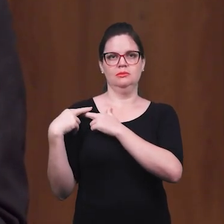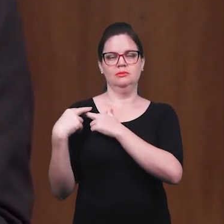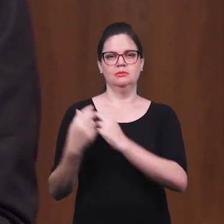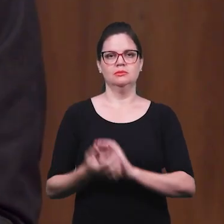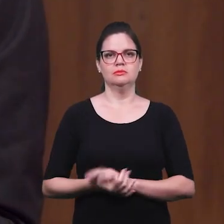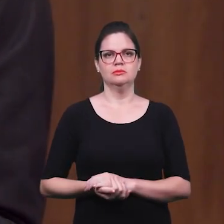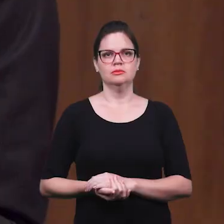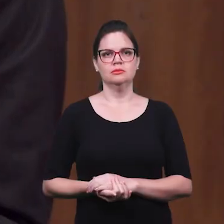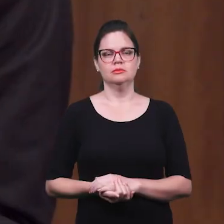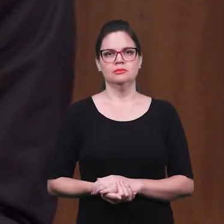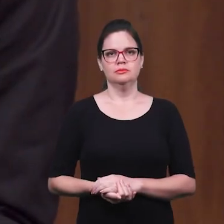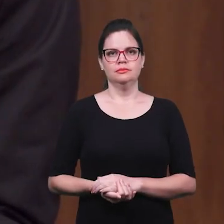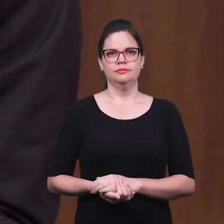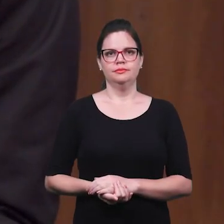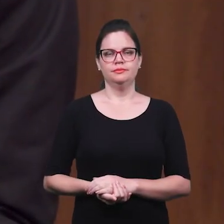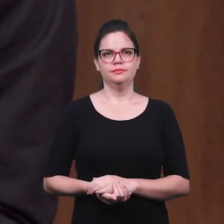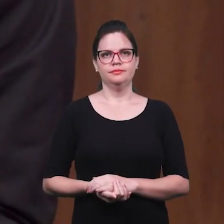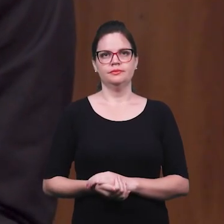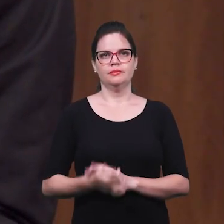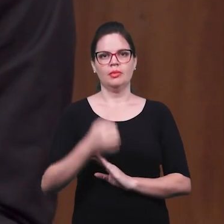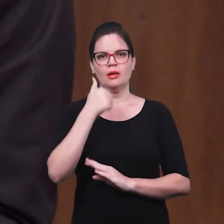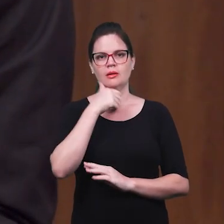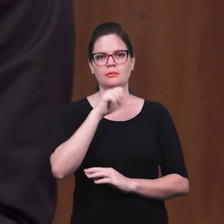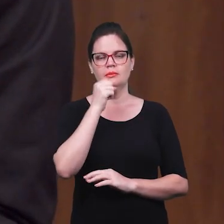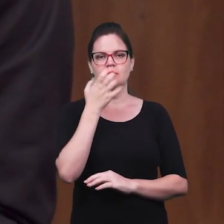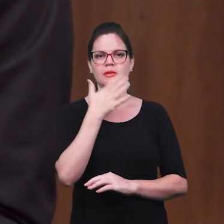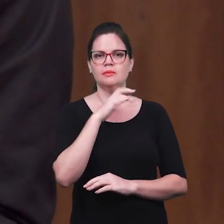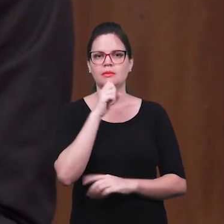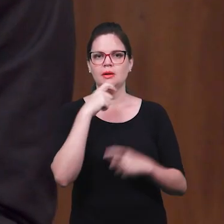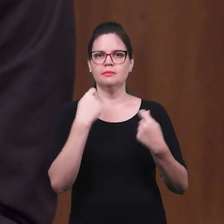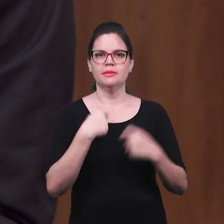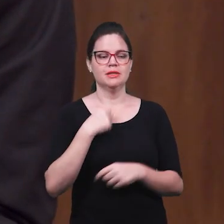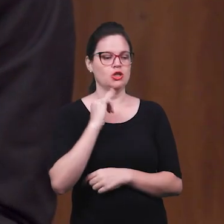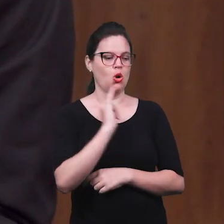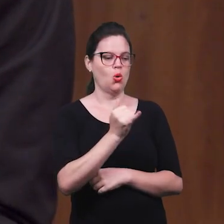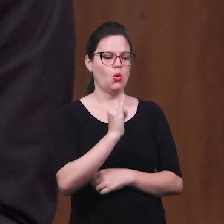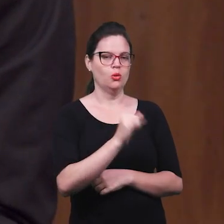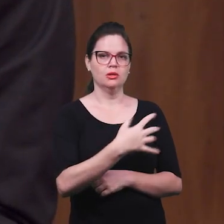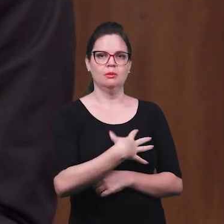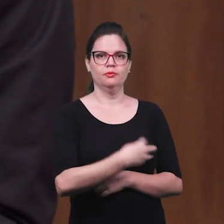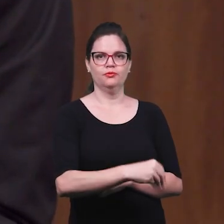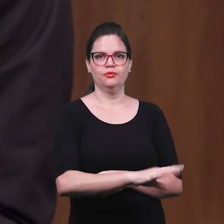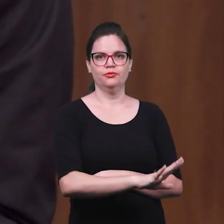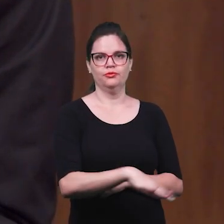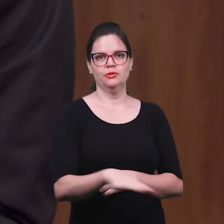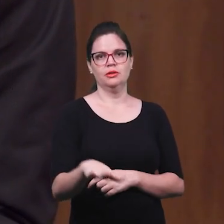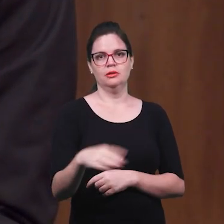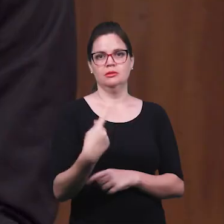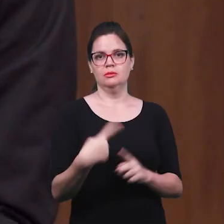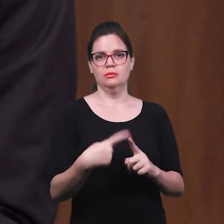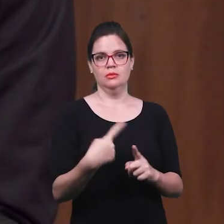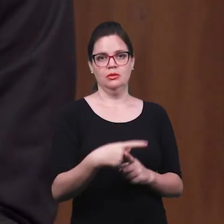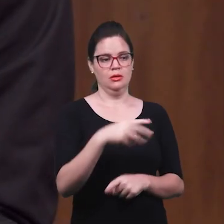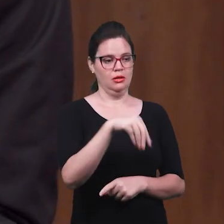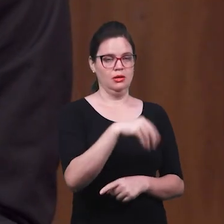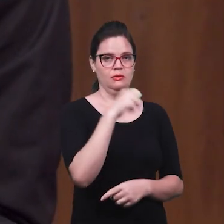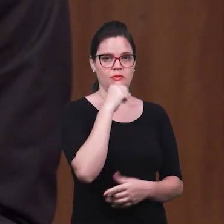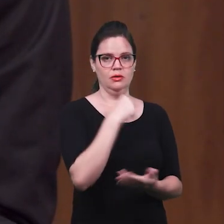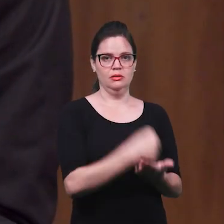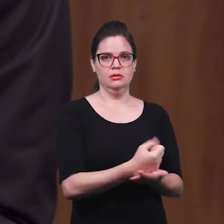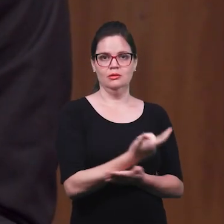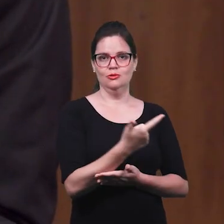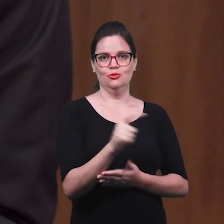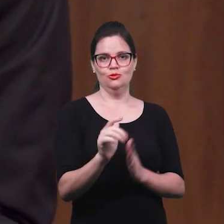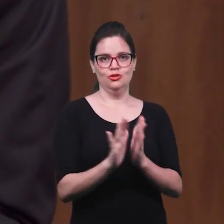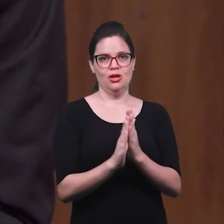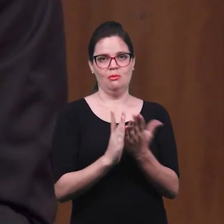Israel. Os pais deveriam contar para os seus filhos, até porque eles no Velho Testamento não tinham a Bíblia escrita como